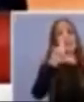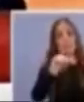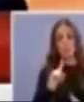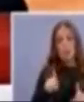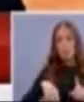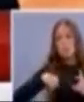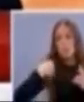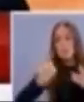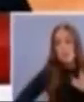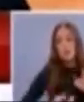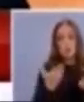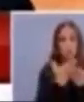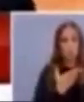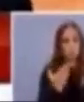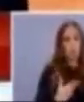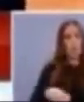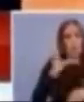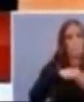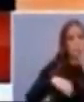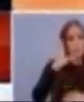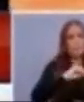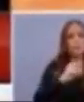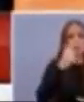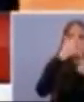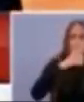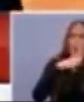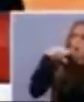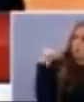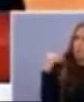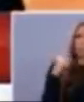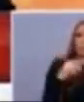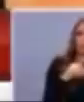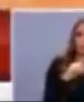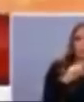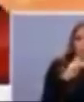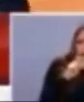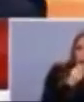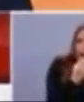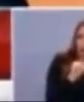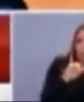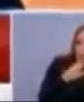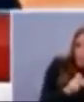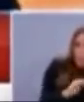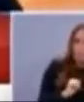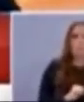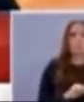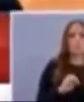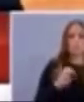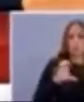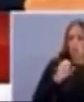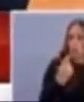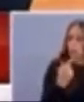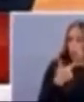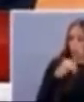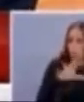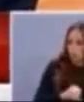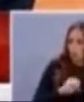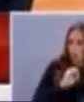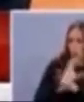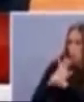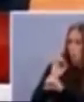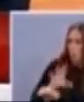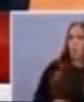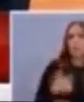gente adulta em águas mariko ueno doutor botín atleta foi consumido airton seus princípios todos falou exatamente